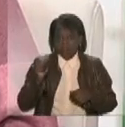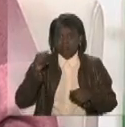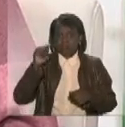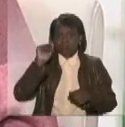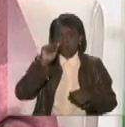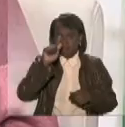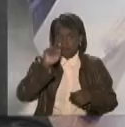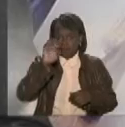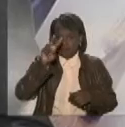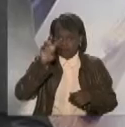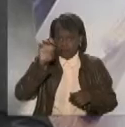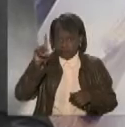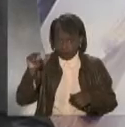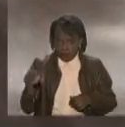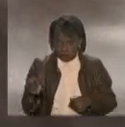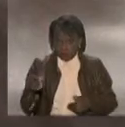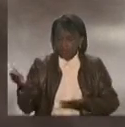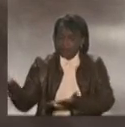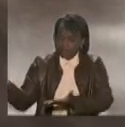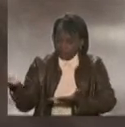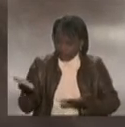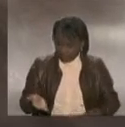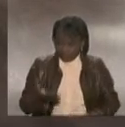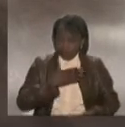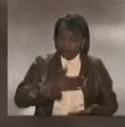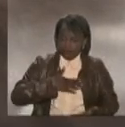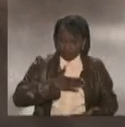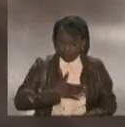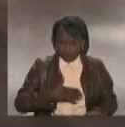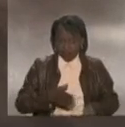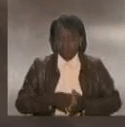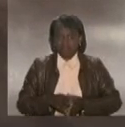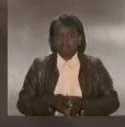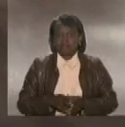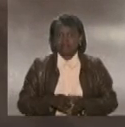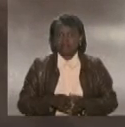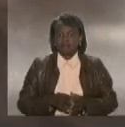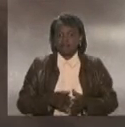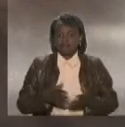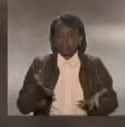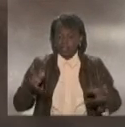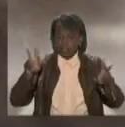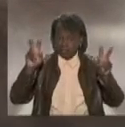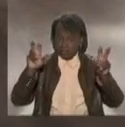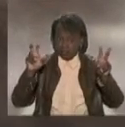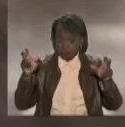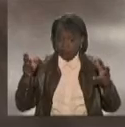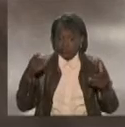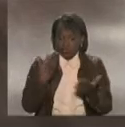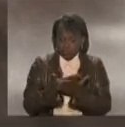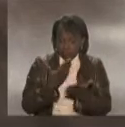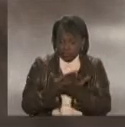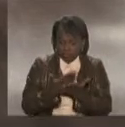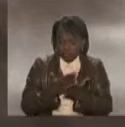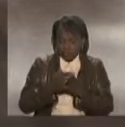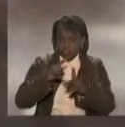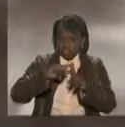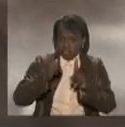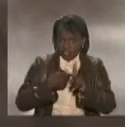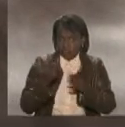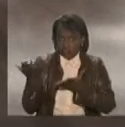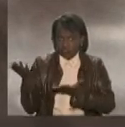Nascimento Azevedo dos Reis. Muito bem-vindas ao programa. E um assunto, quando a gente está estudando gravidez